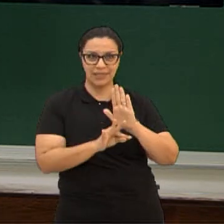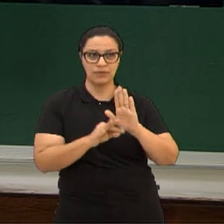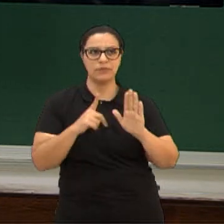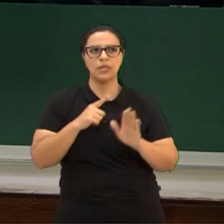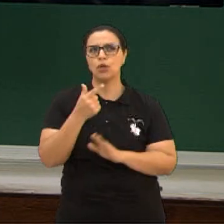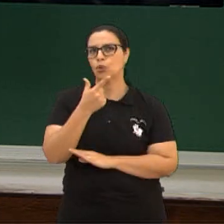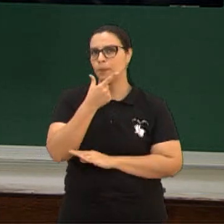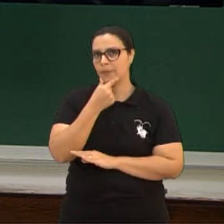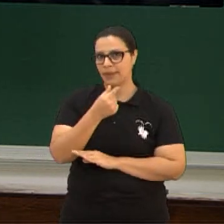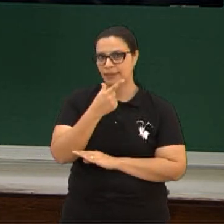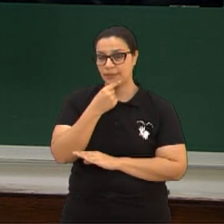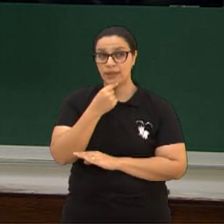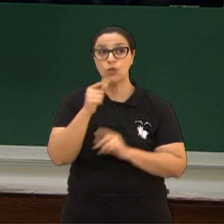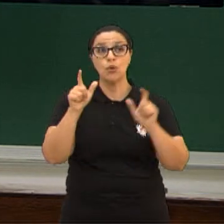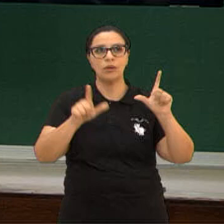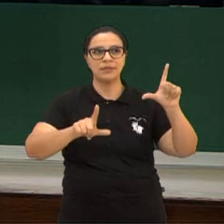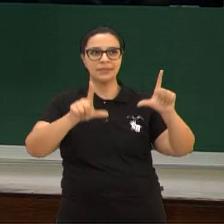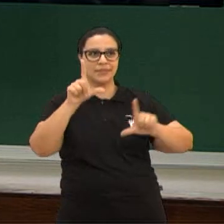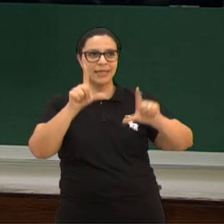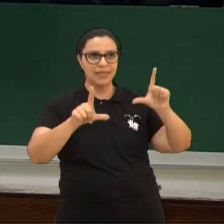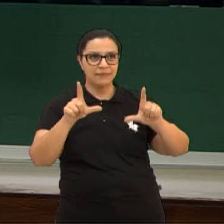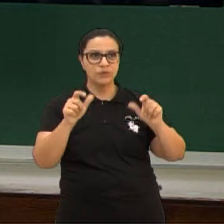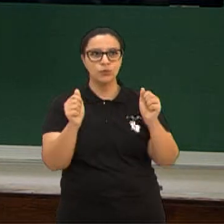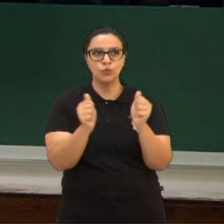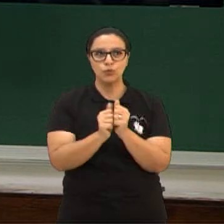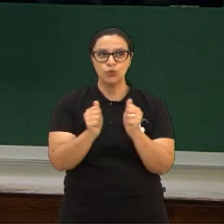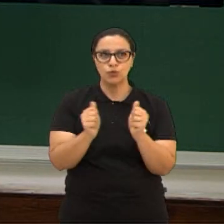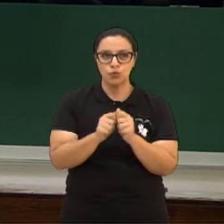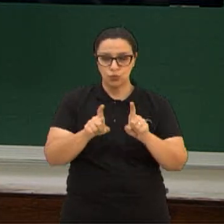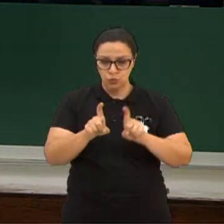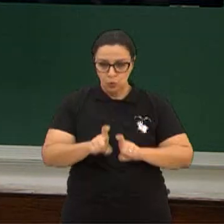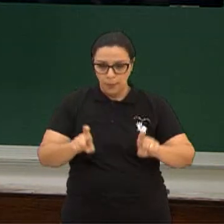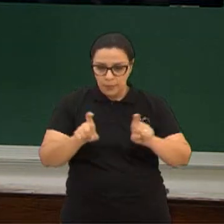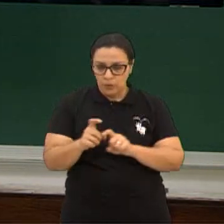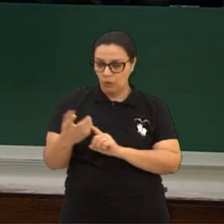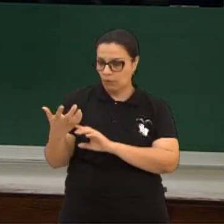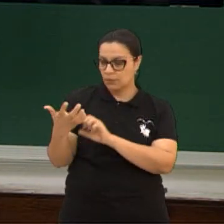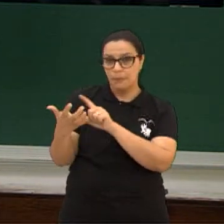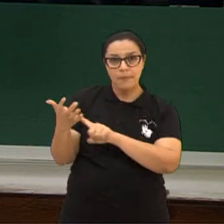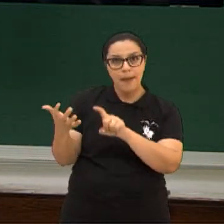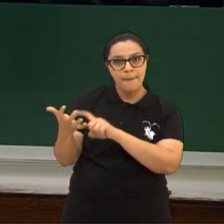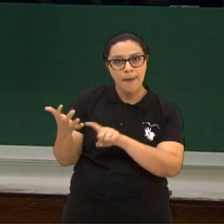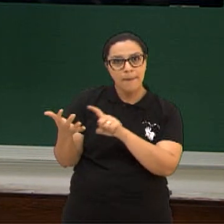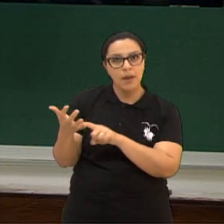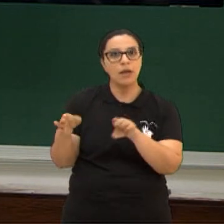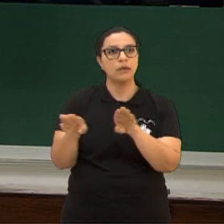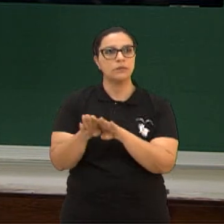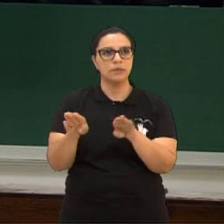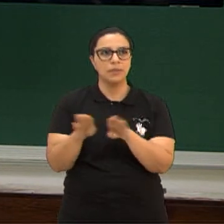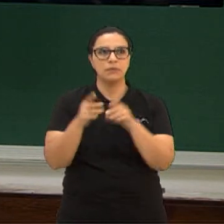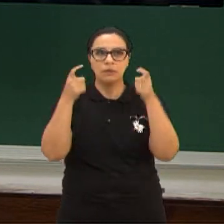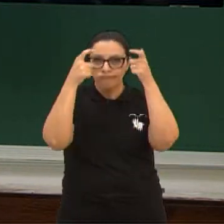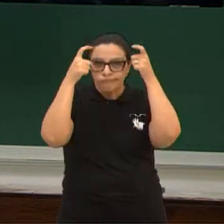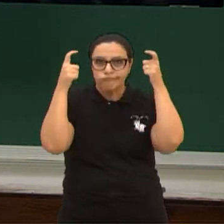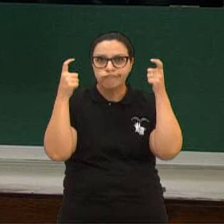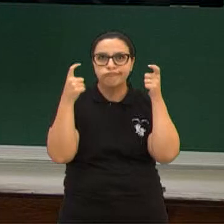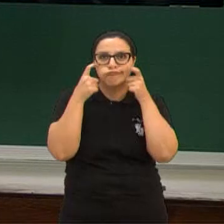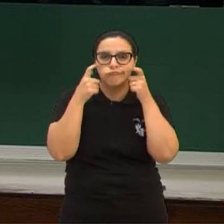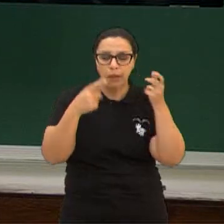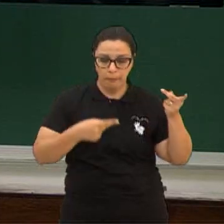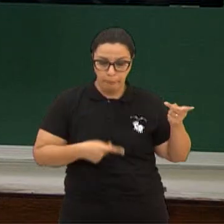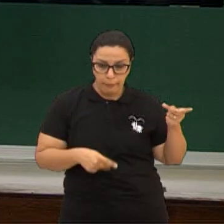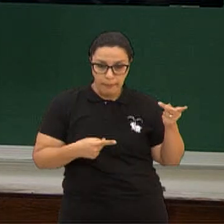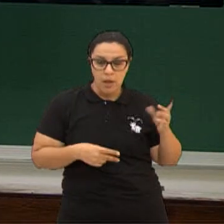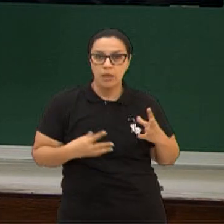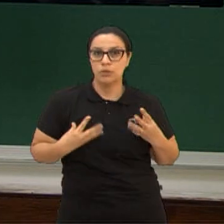um menino ali na frente da televisão, com um computador, com um celular na mão, com um musical